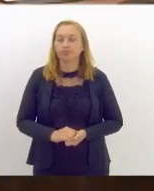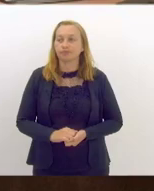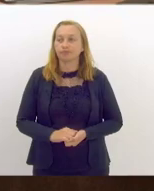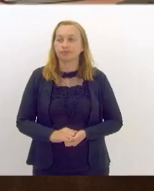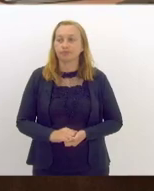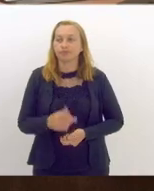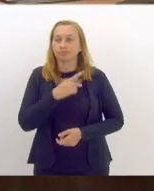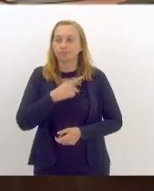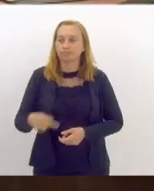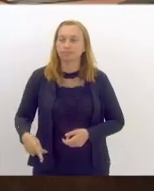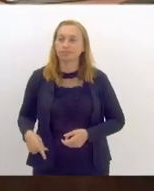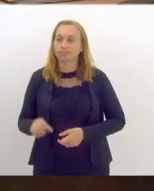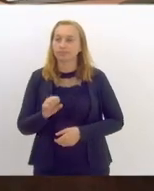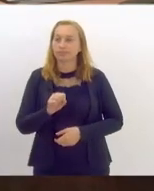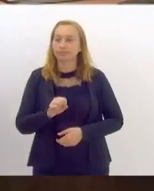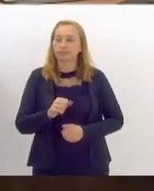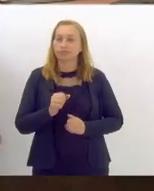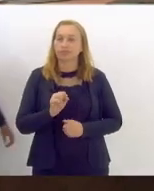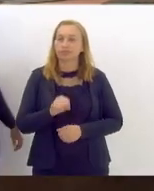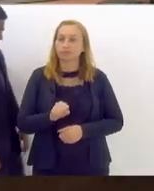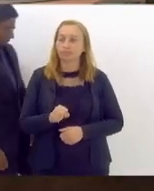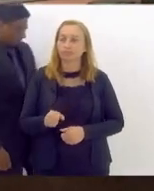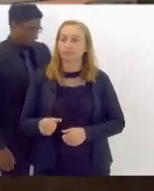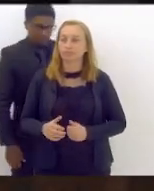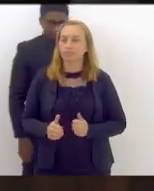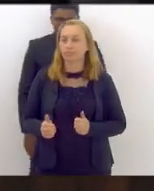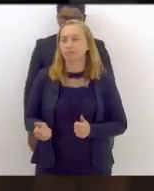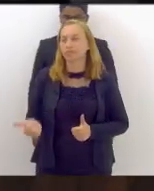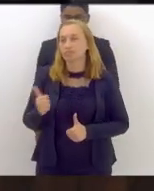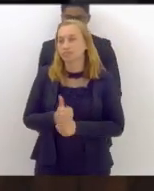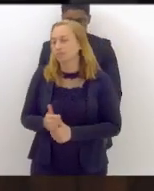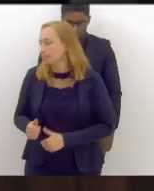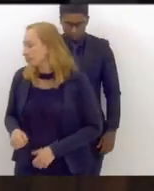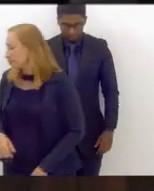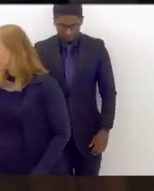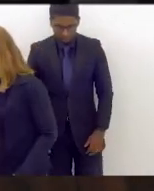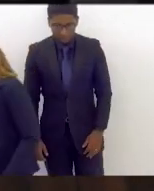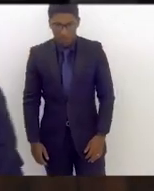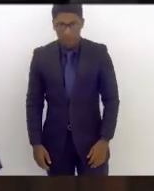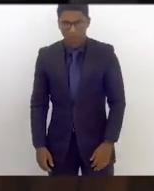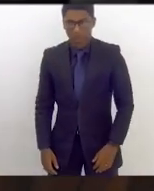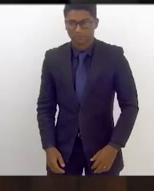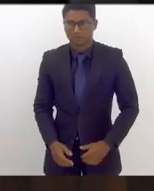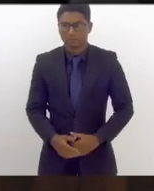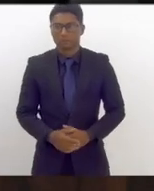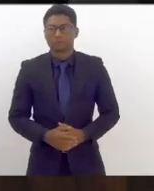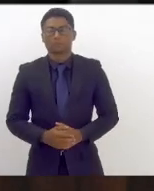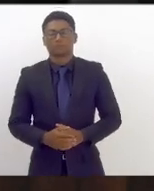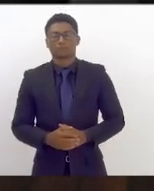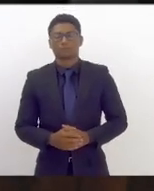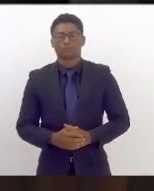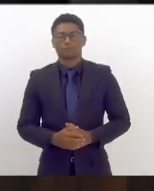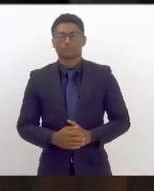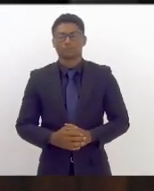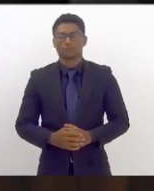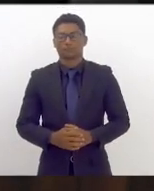Presidente parecer é favorável pela comissão de Economia Deputado Valdete Carneiro